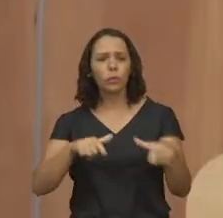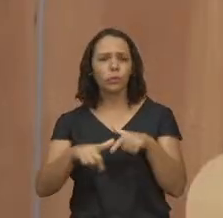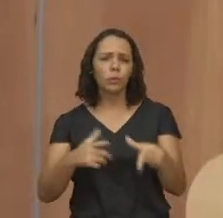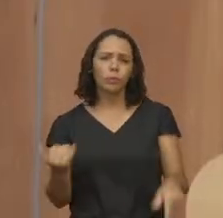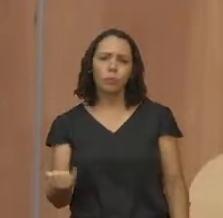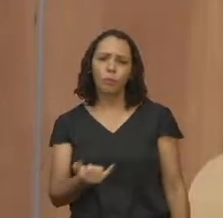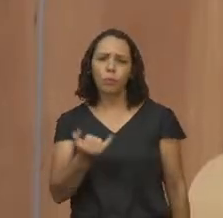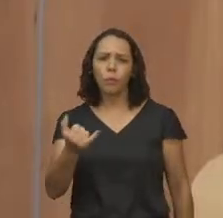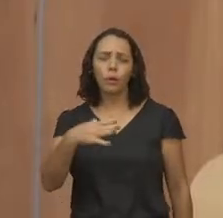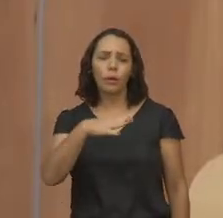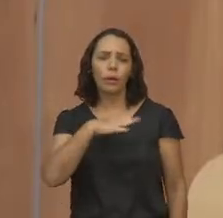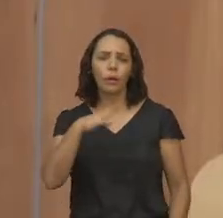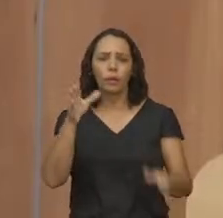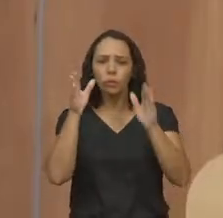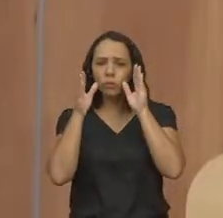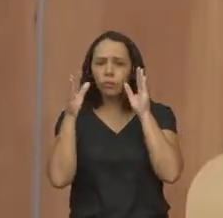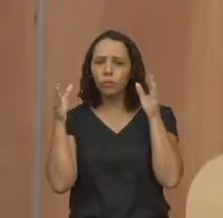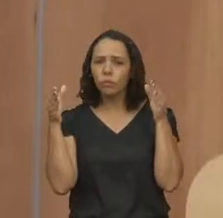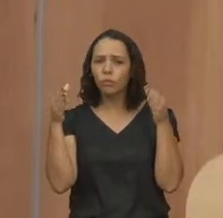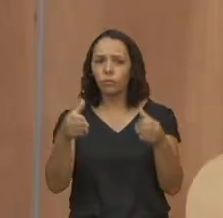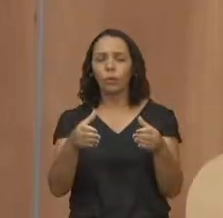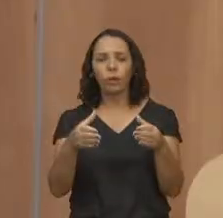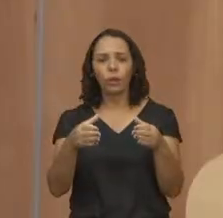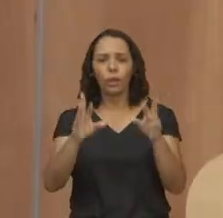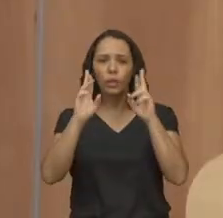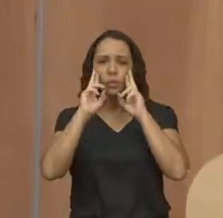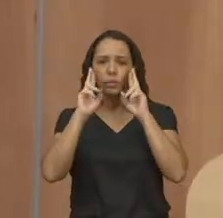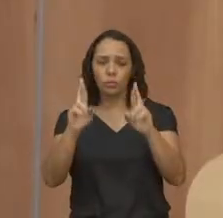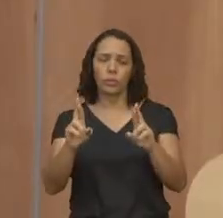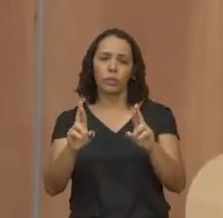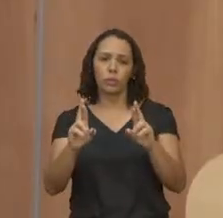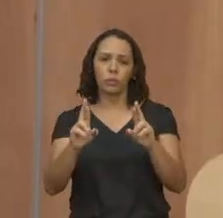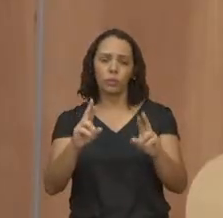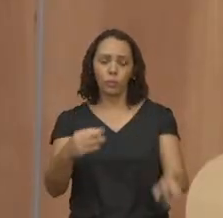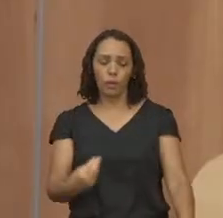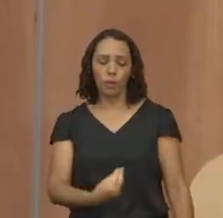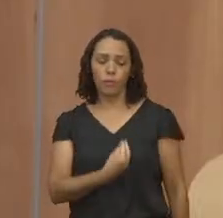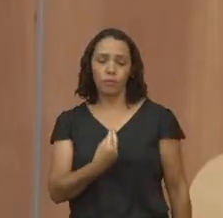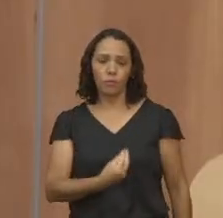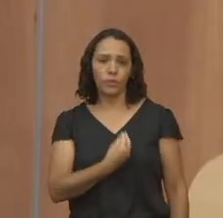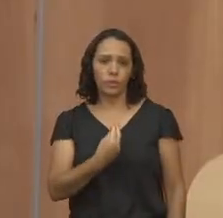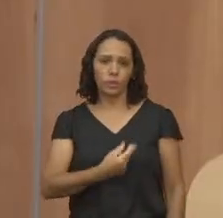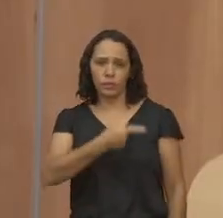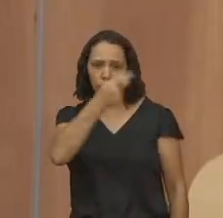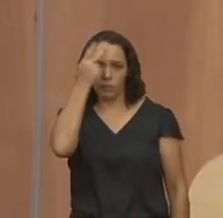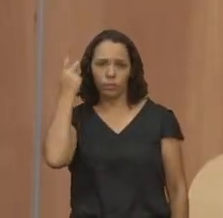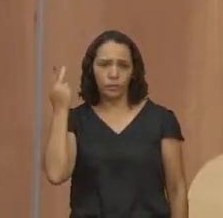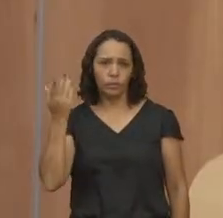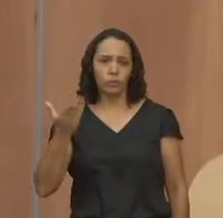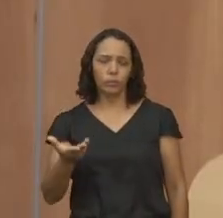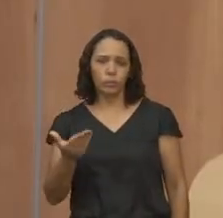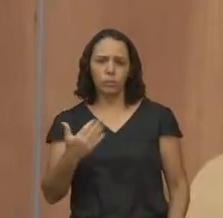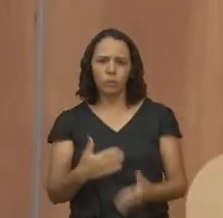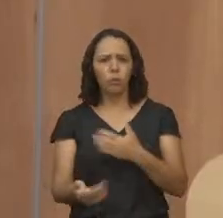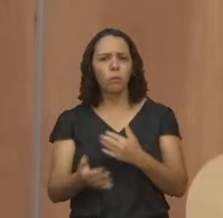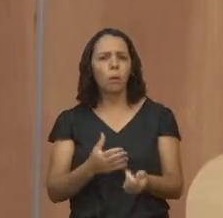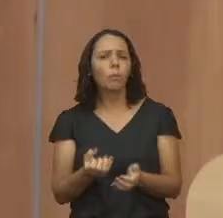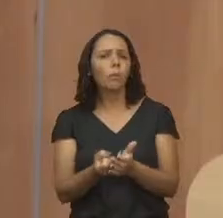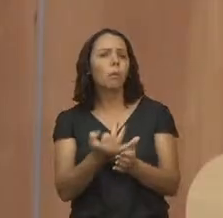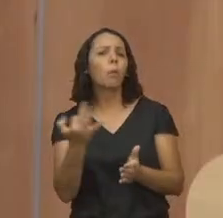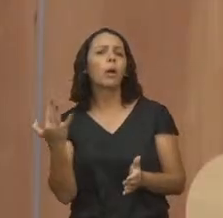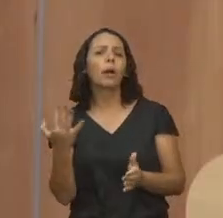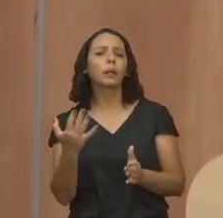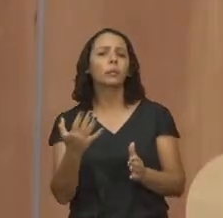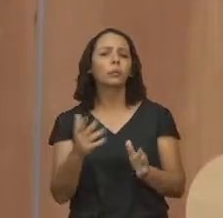à vida e à dignidade da pessoa humana, independente da idade gestacional. Por isso aqui, venho aqui pedir o apoio dos senhores